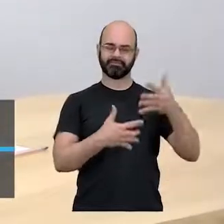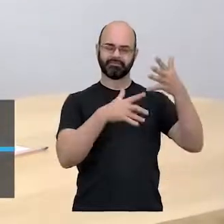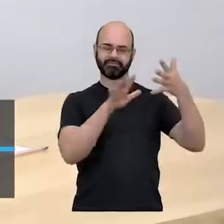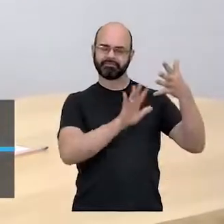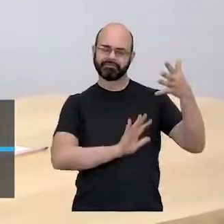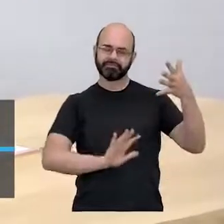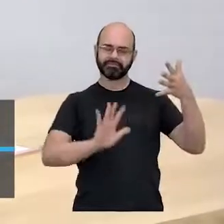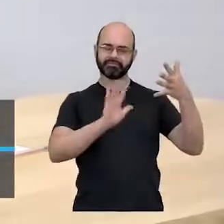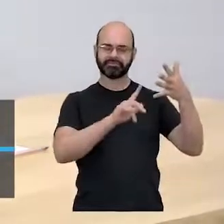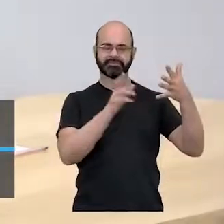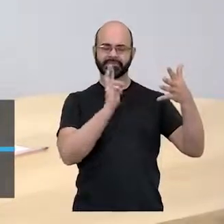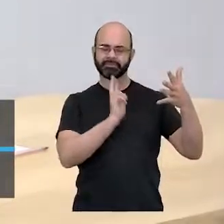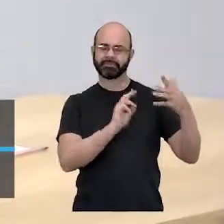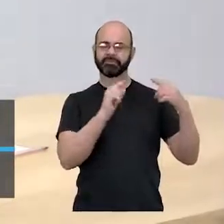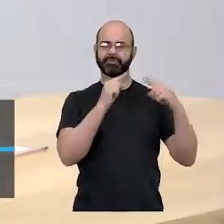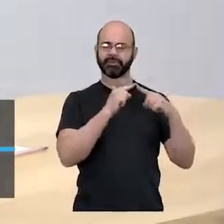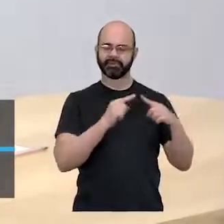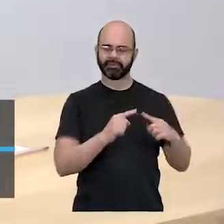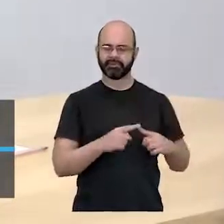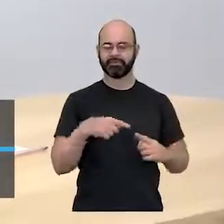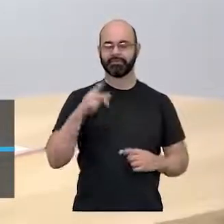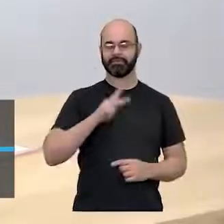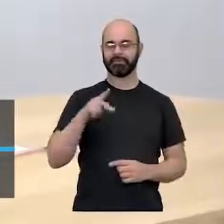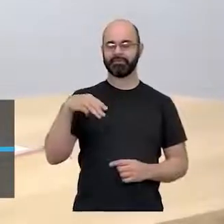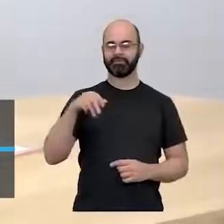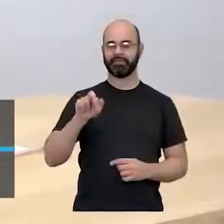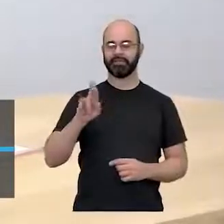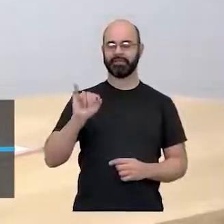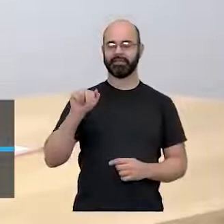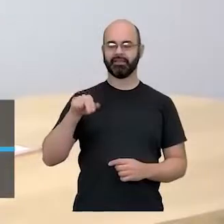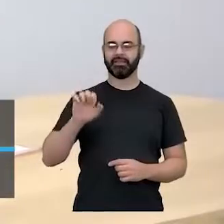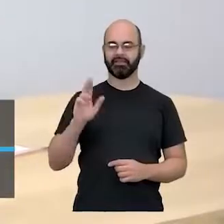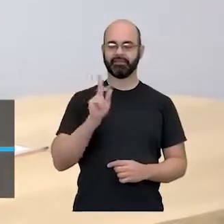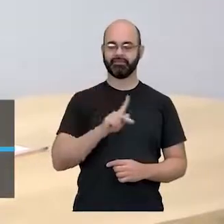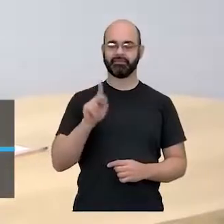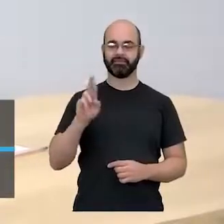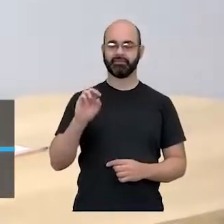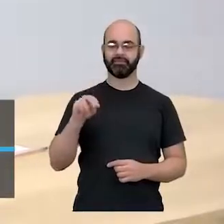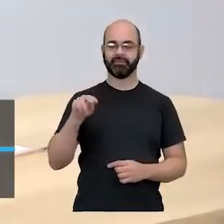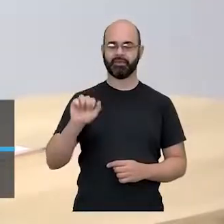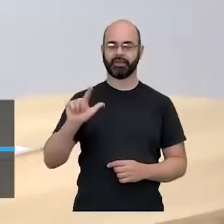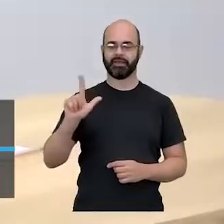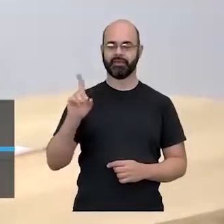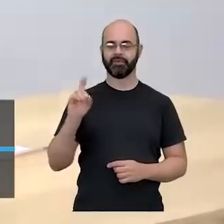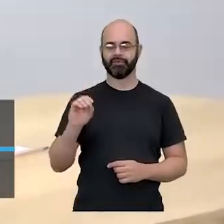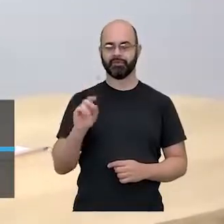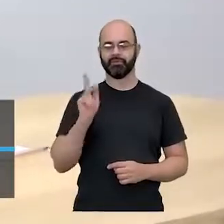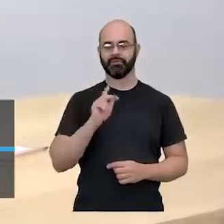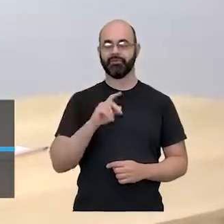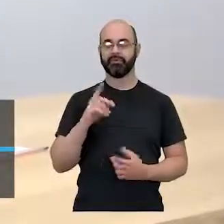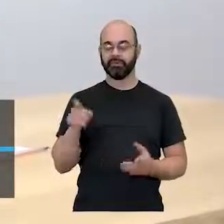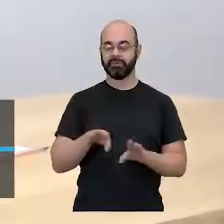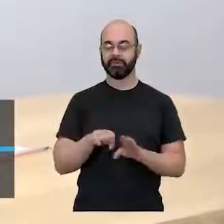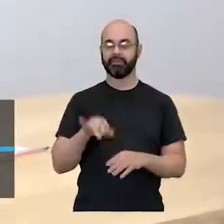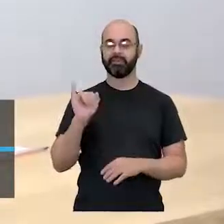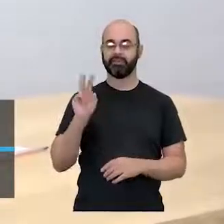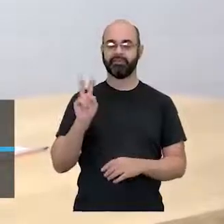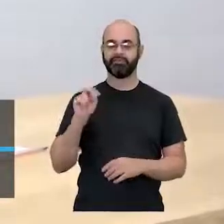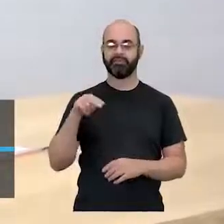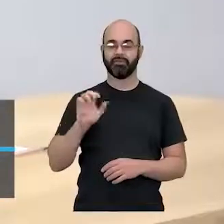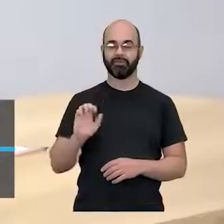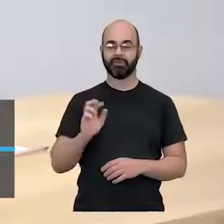professora Mariane, professor Ronaldo trouxe o comentário da Stephanie e nós temos a Pro Ivone também, todos evocando, sabe qual a